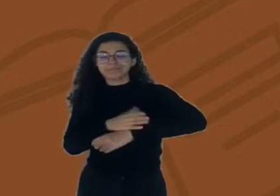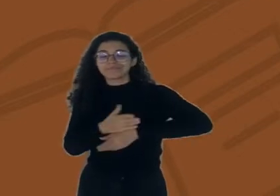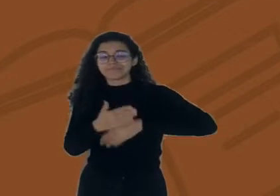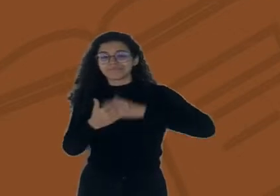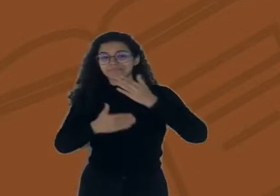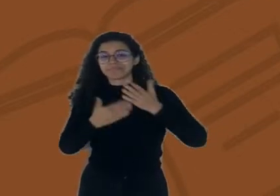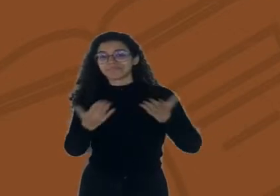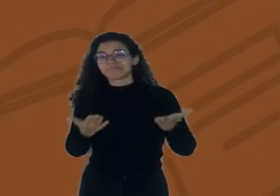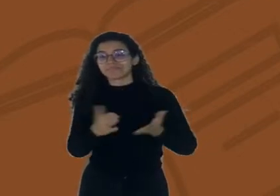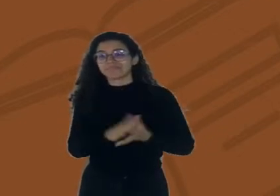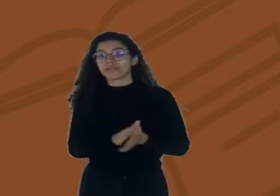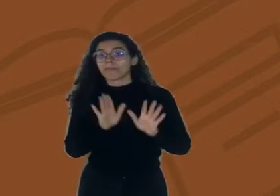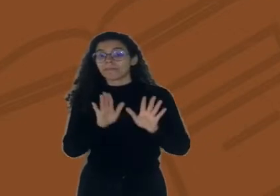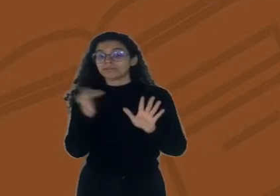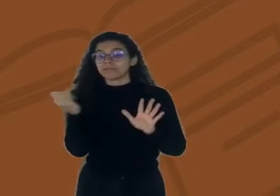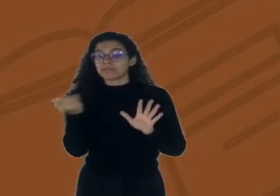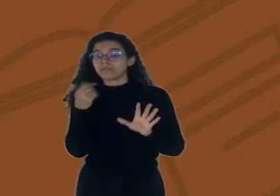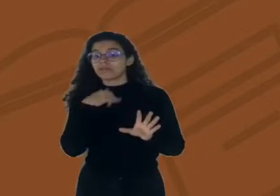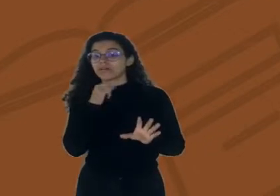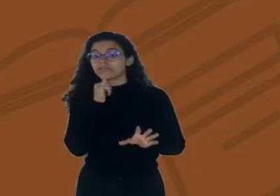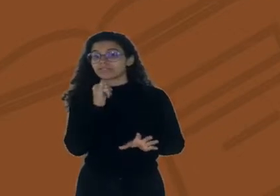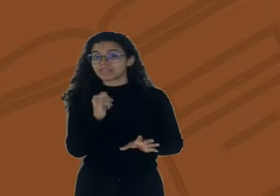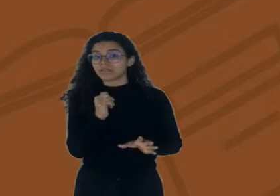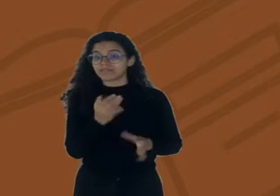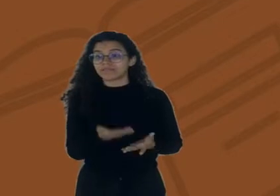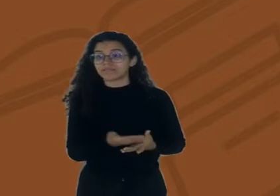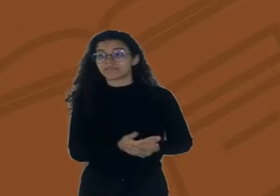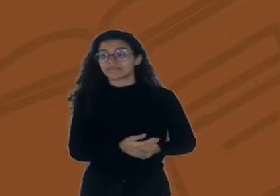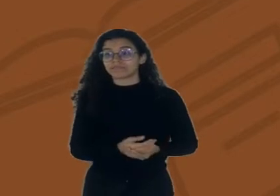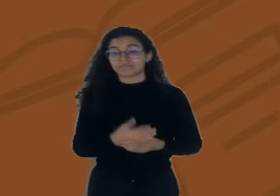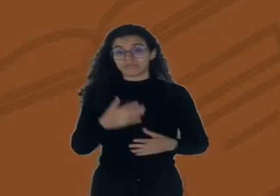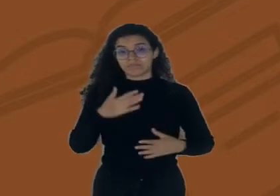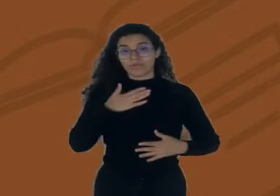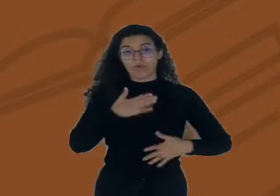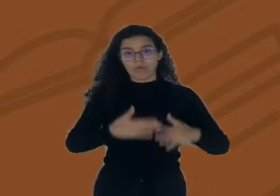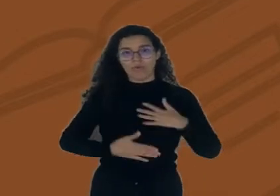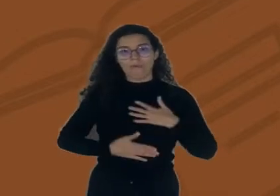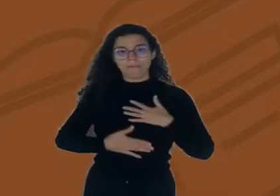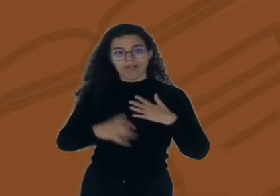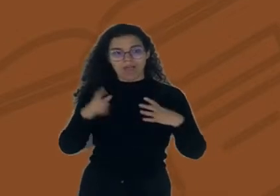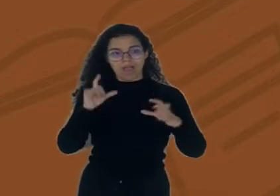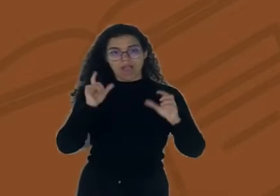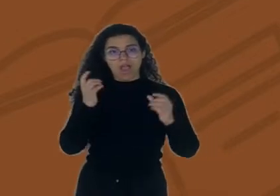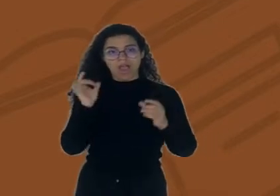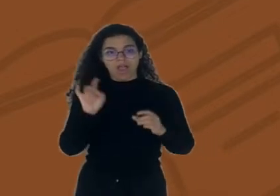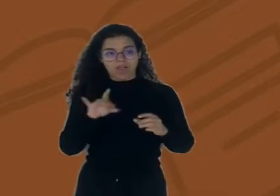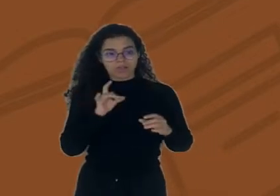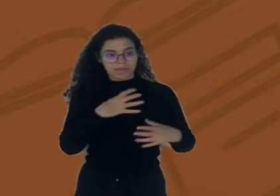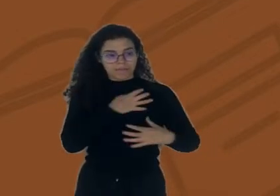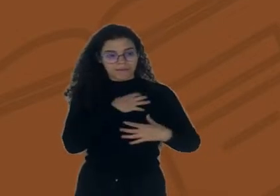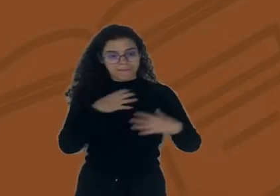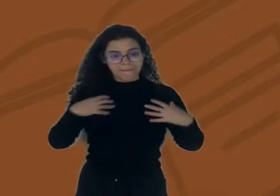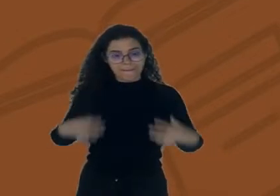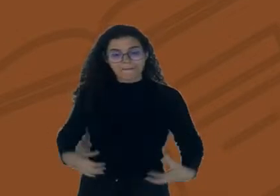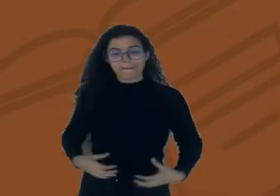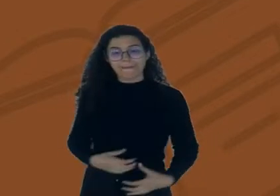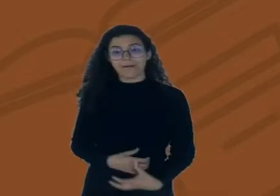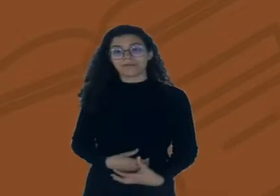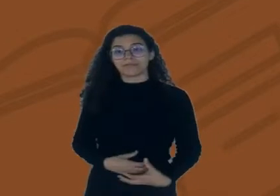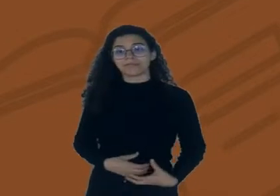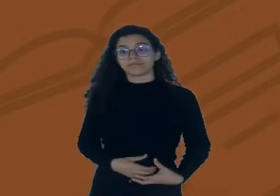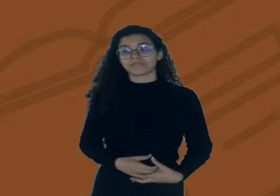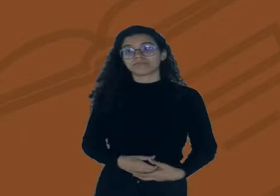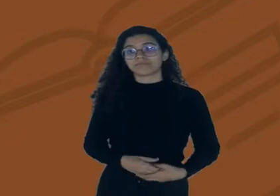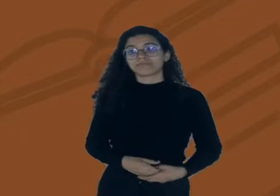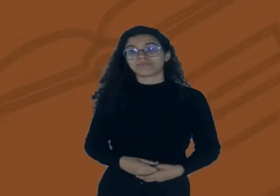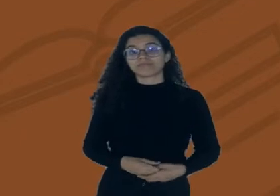é importante ressaltar que essas partes do corpo que eu acabei de citar, que elas têm a capacidade de captar